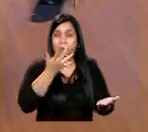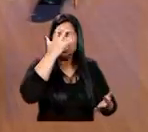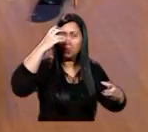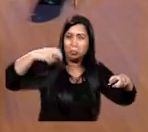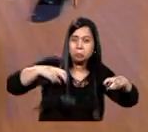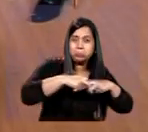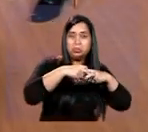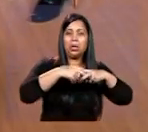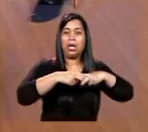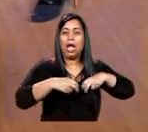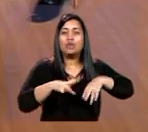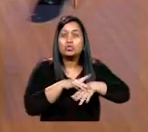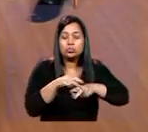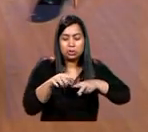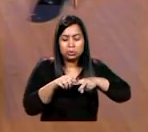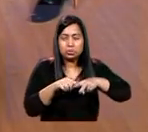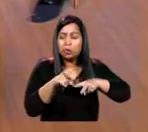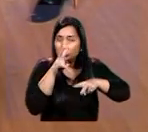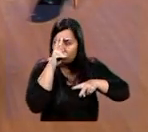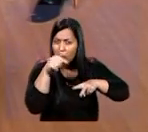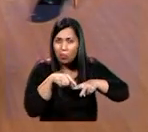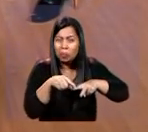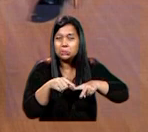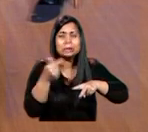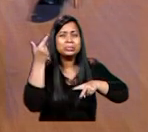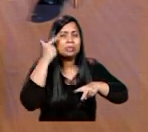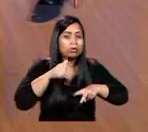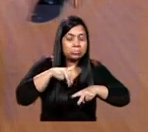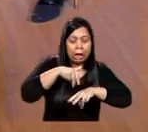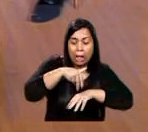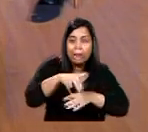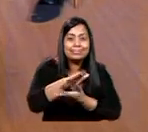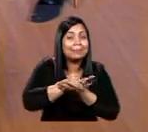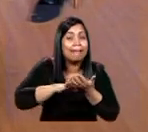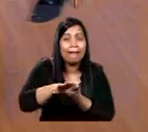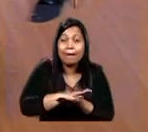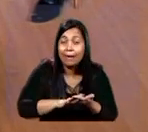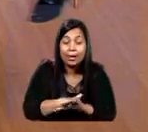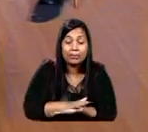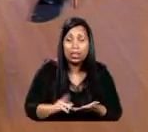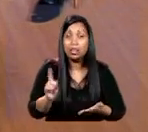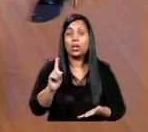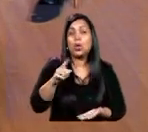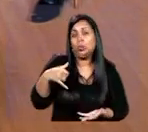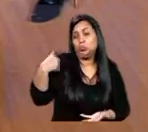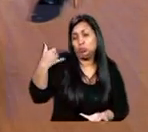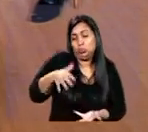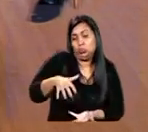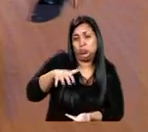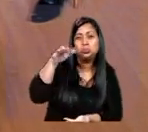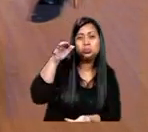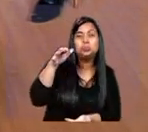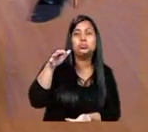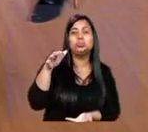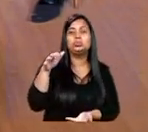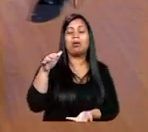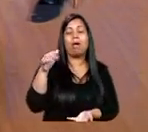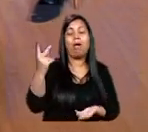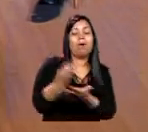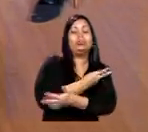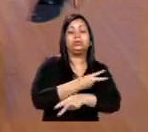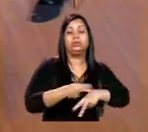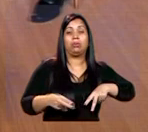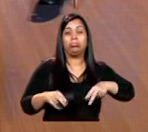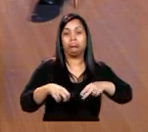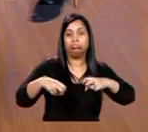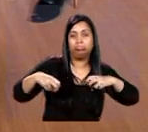fratura importante de membro inferior, que não consegue deambular, não aquele adulto jovem que fez uma fratura de tíbia e que